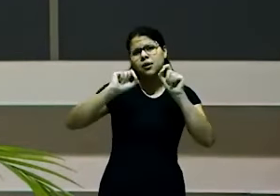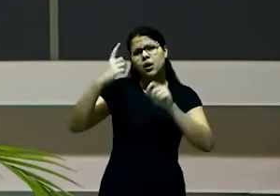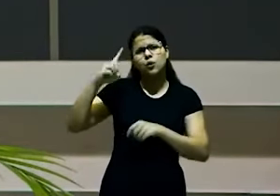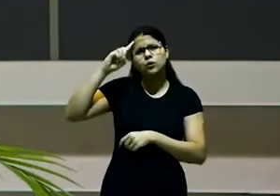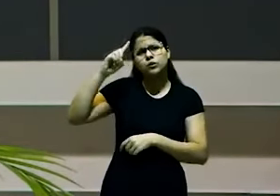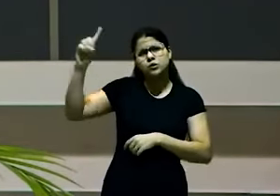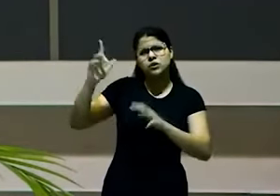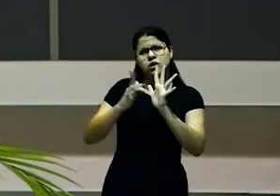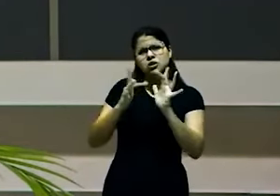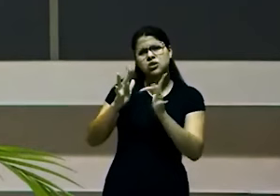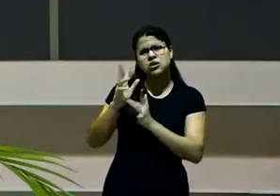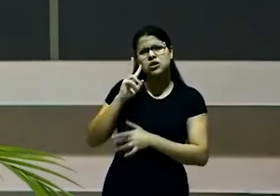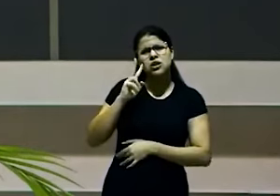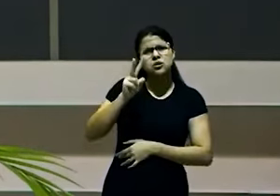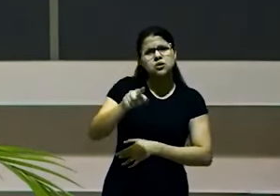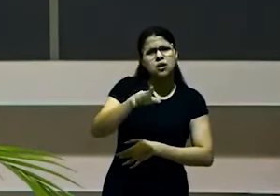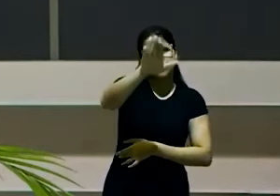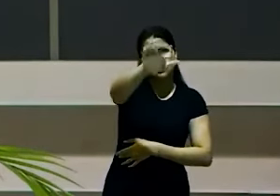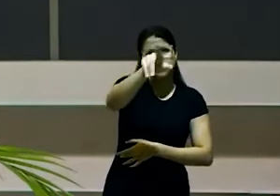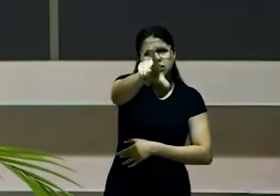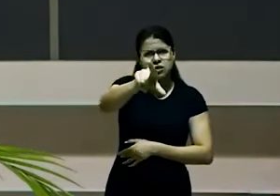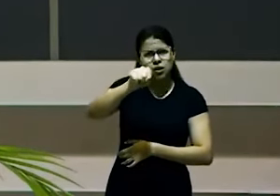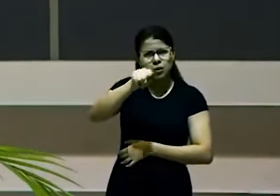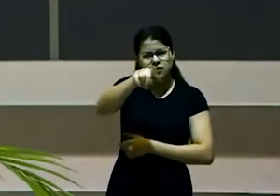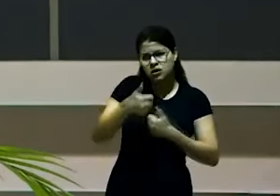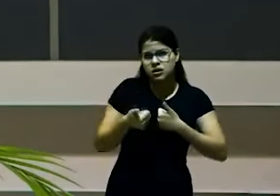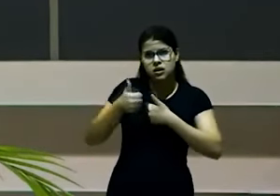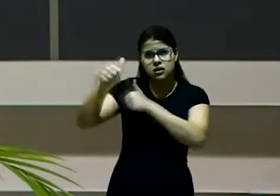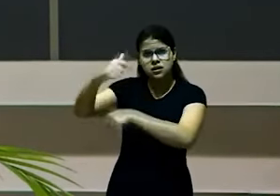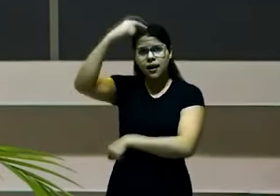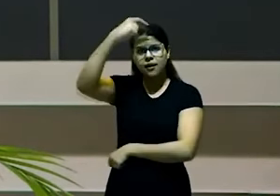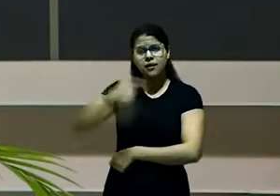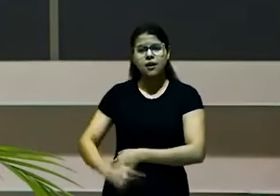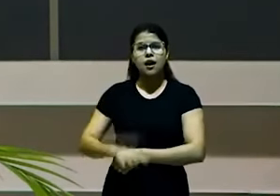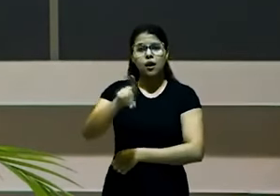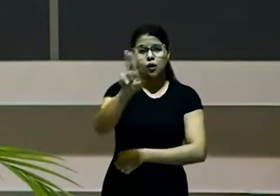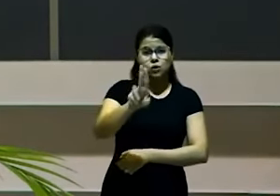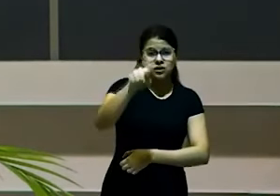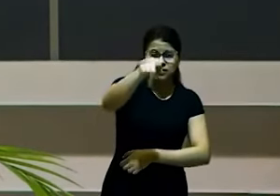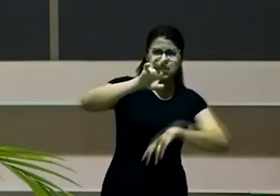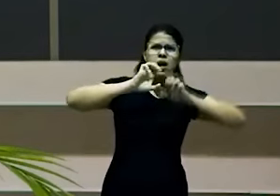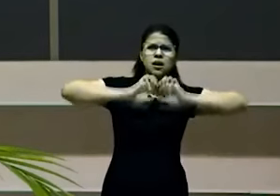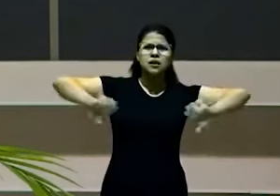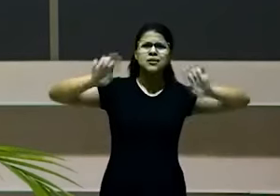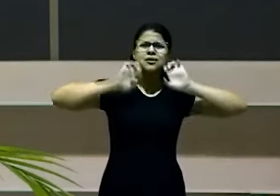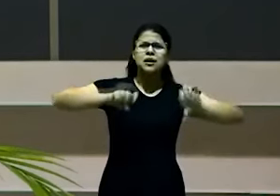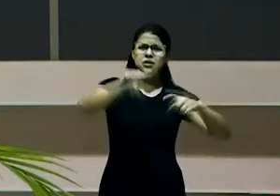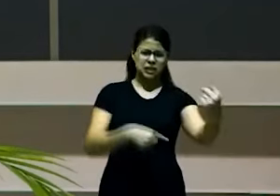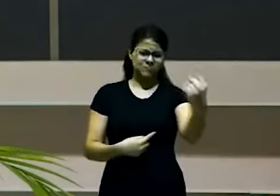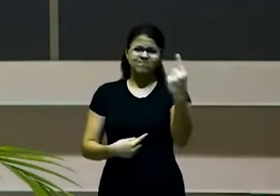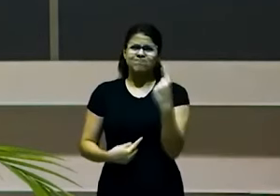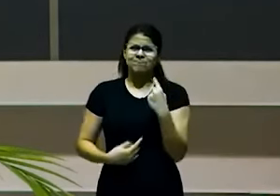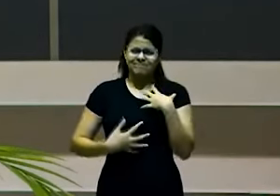disse segue-me e eu te farei pescador de homem e você veio do seu jeito e